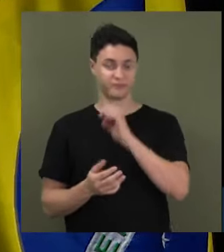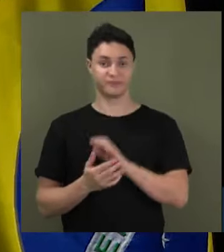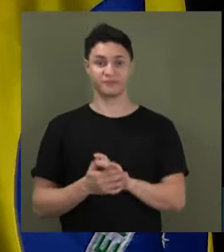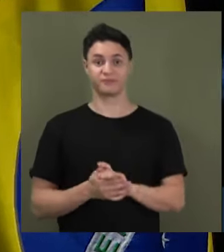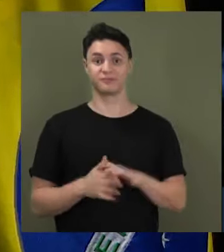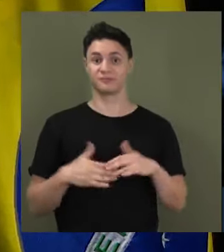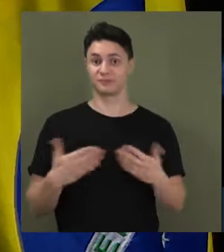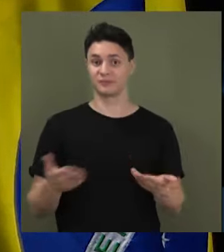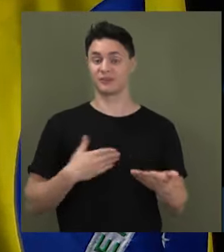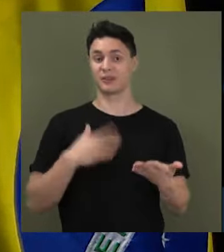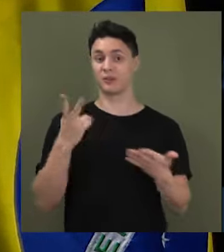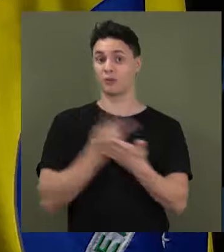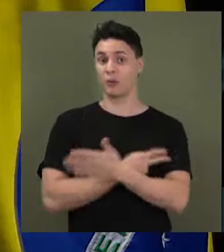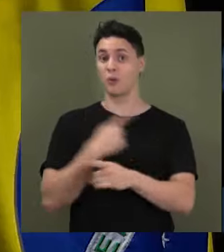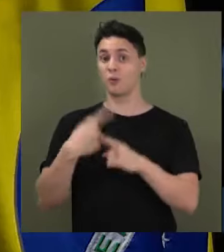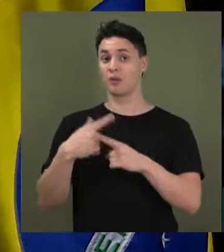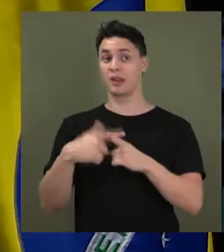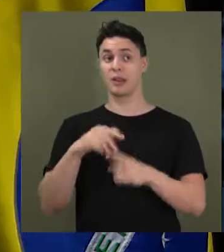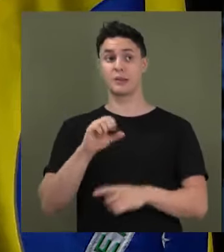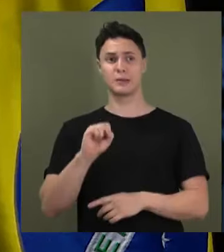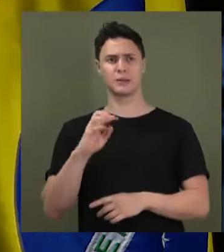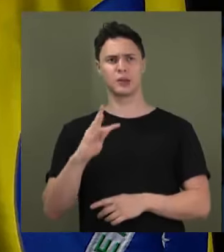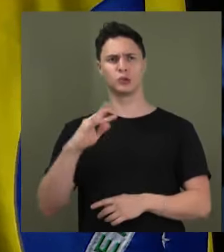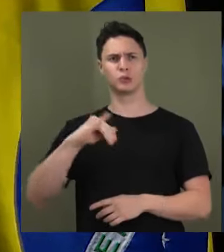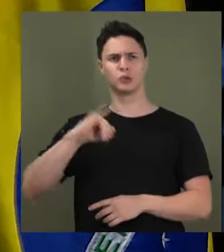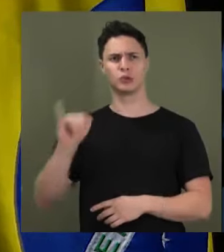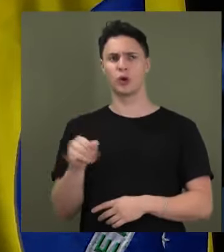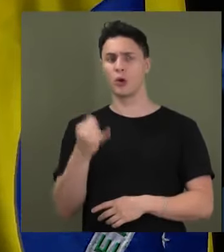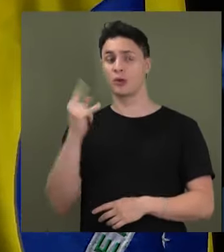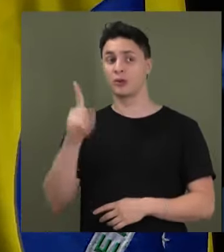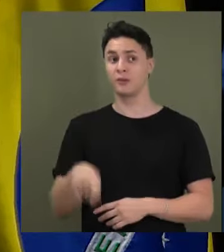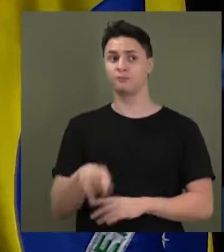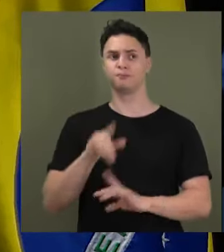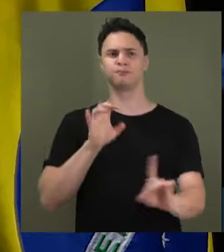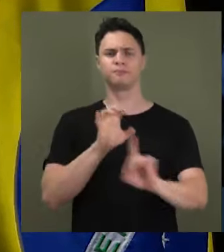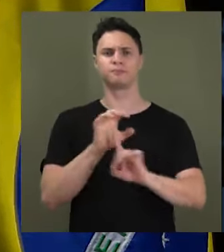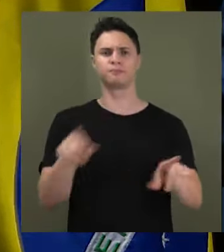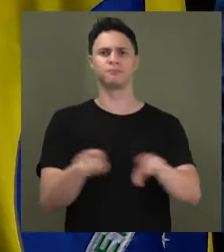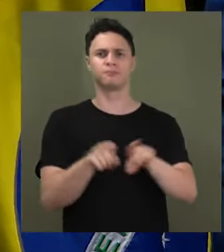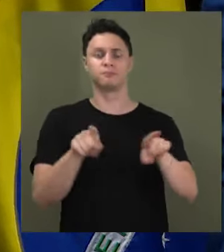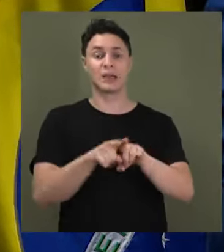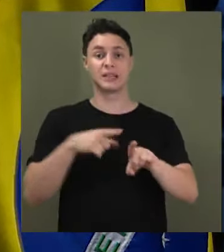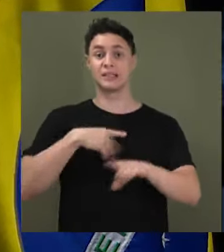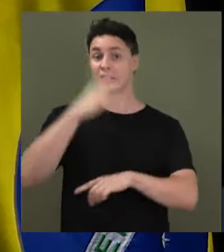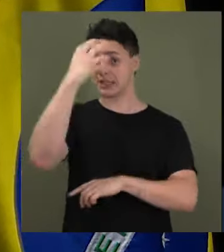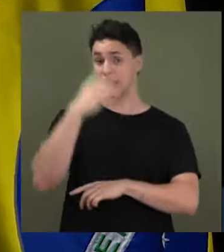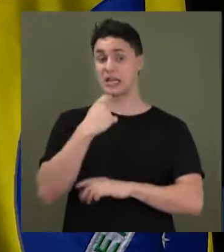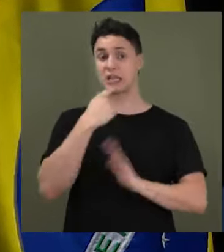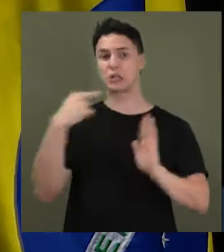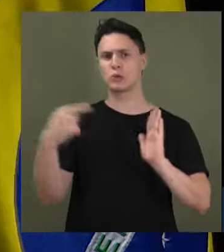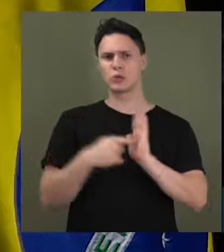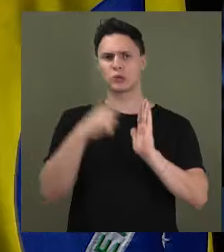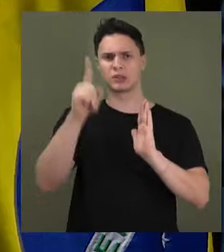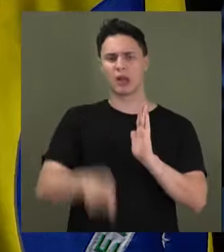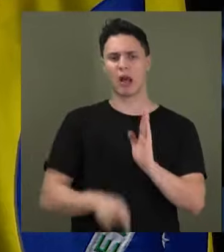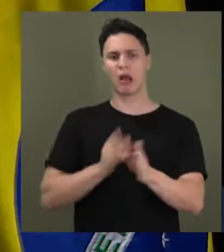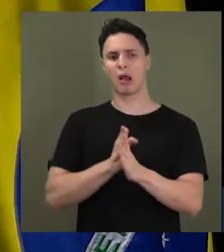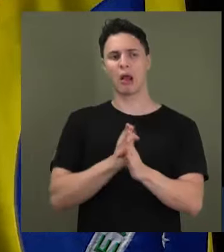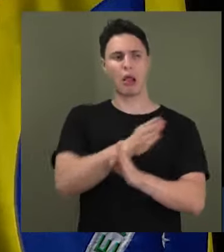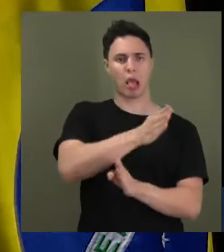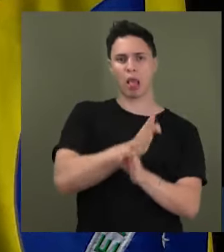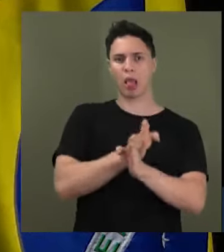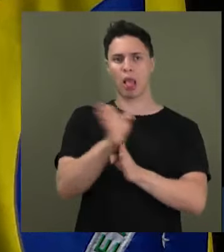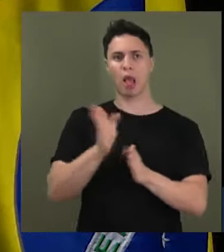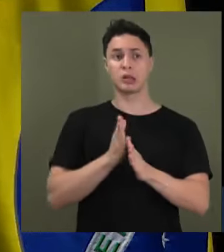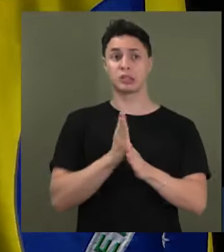Acontece que o próprio STJ está também envolvido com sérias denúncias de desvios. A